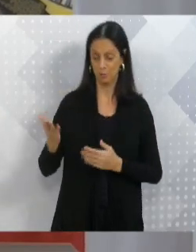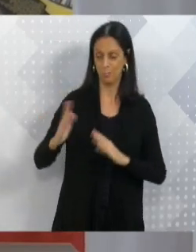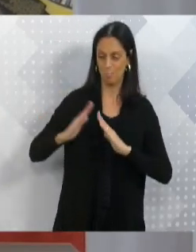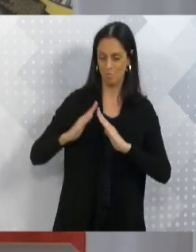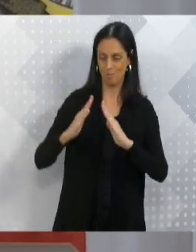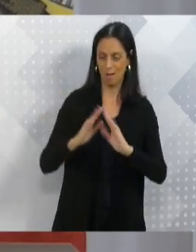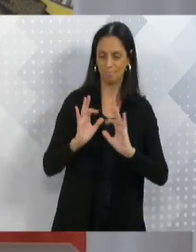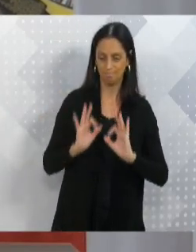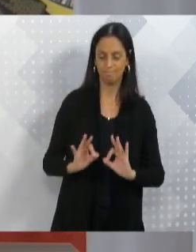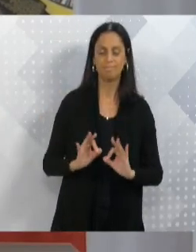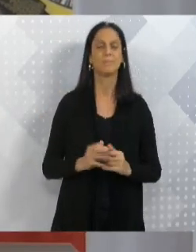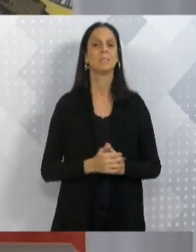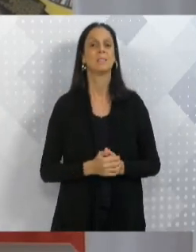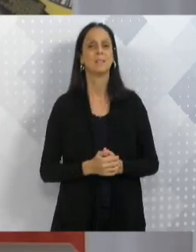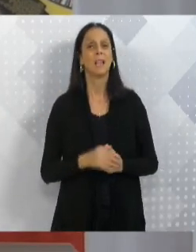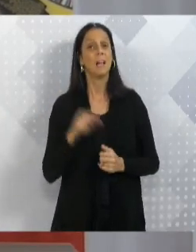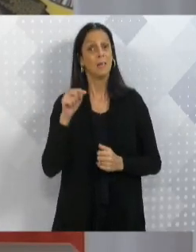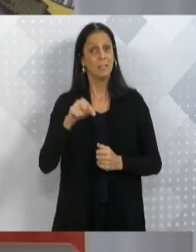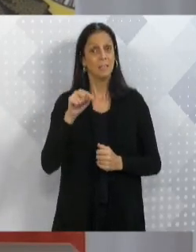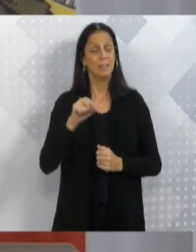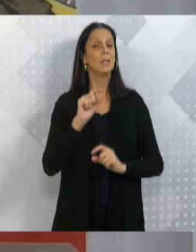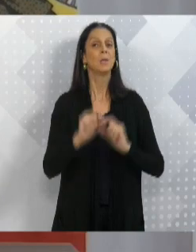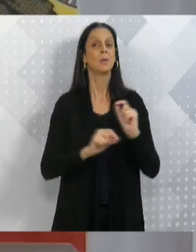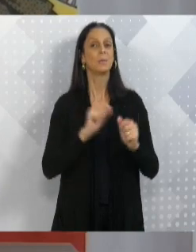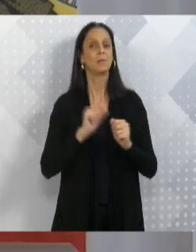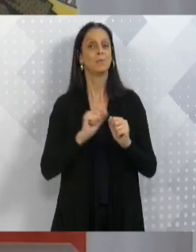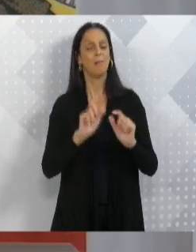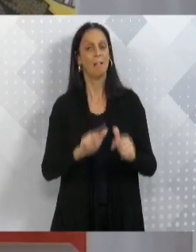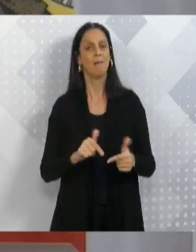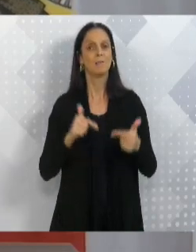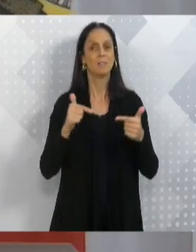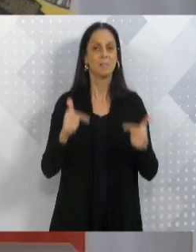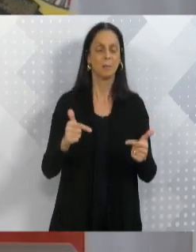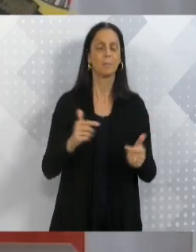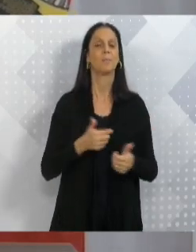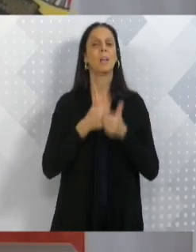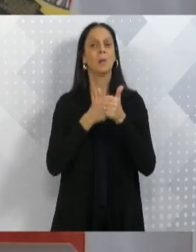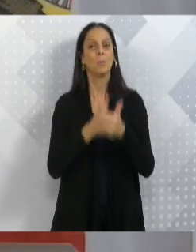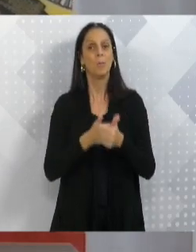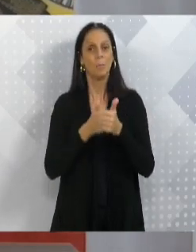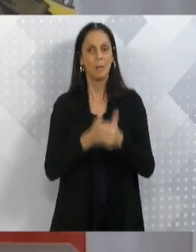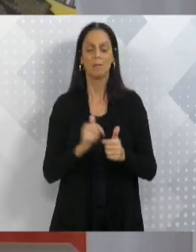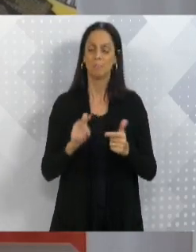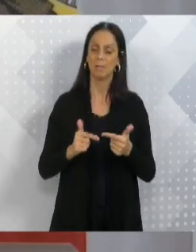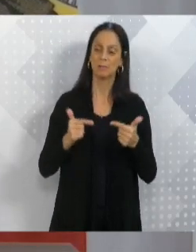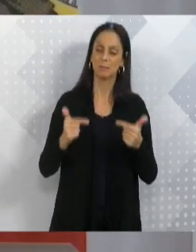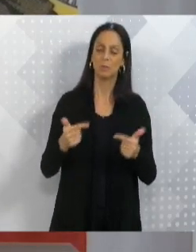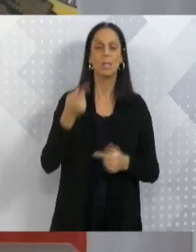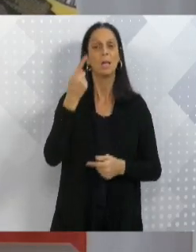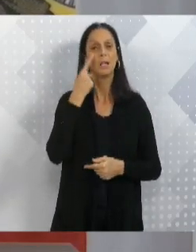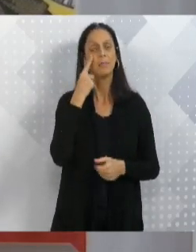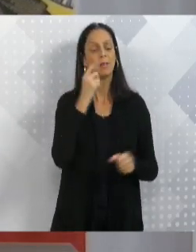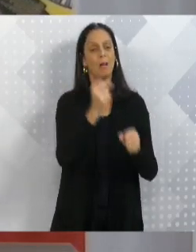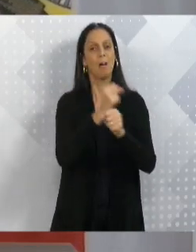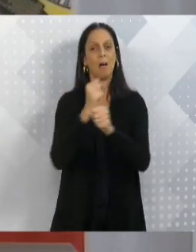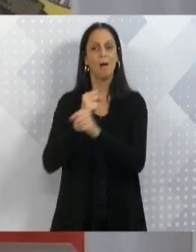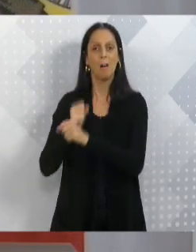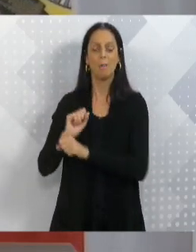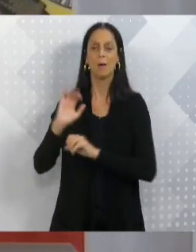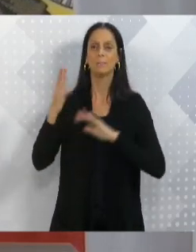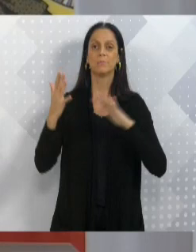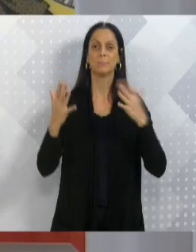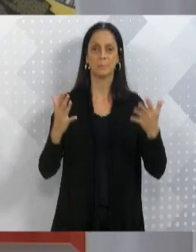também, viabilizando as ações, acompanhando as ações e vendo as obras sendo